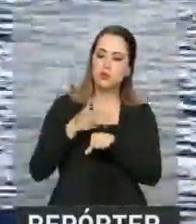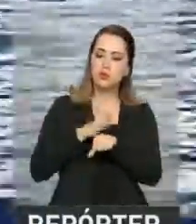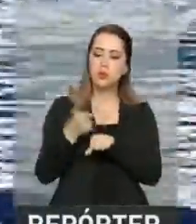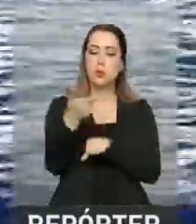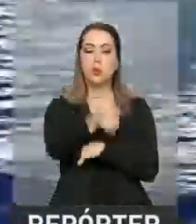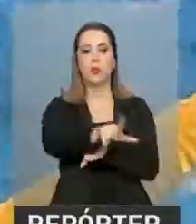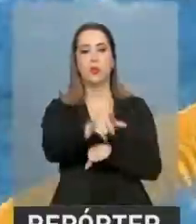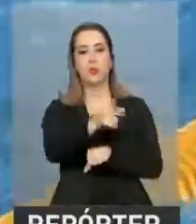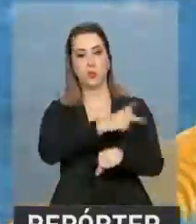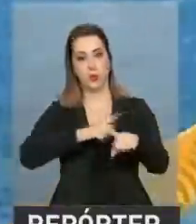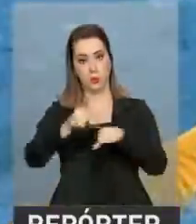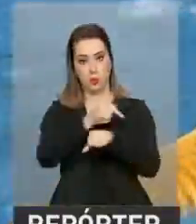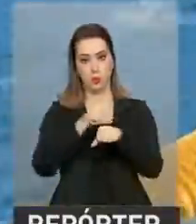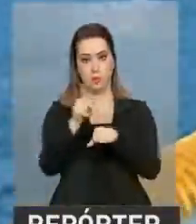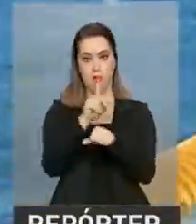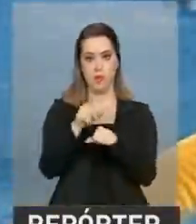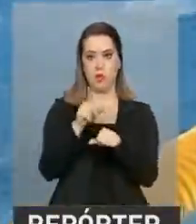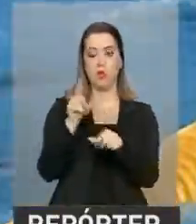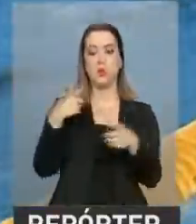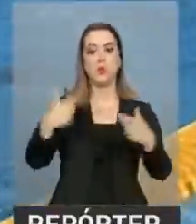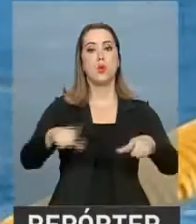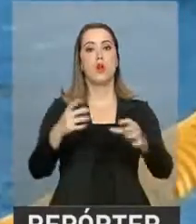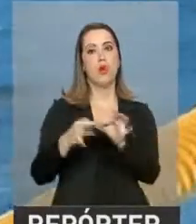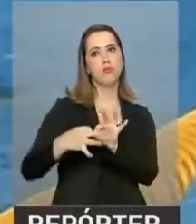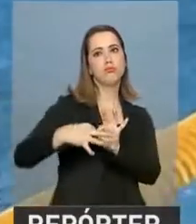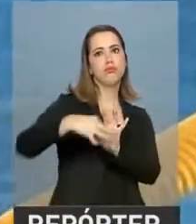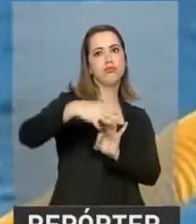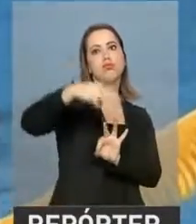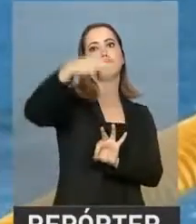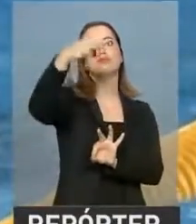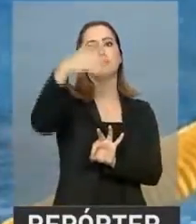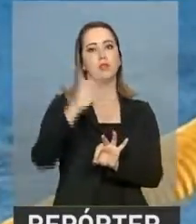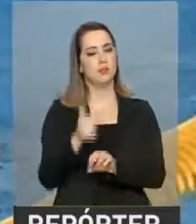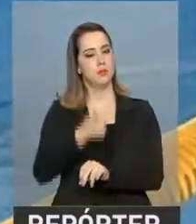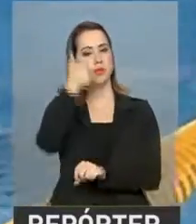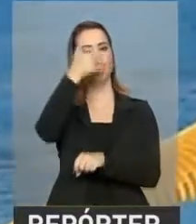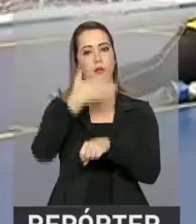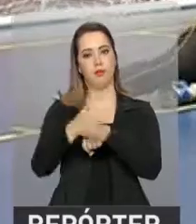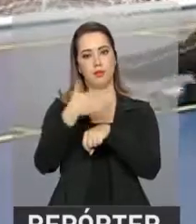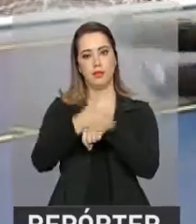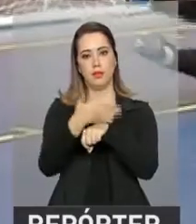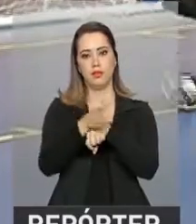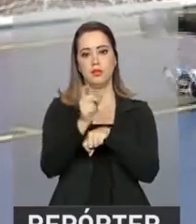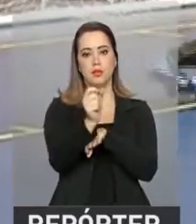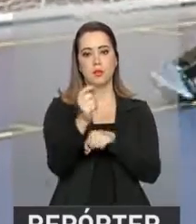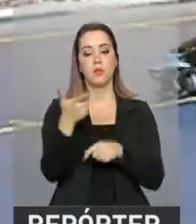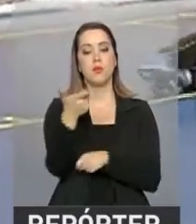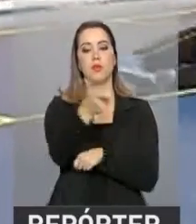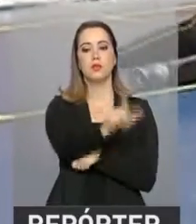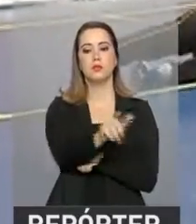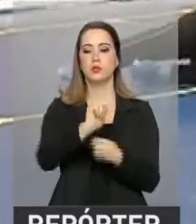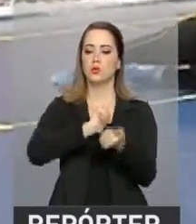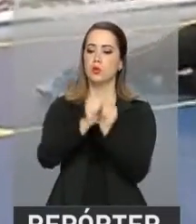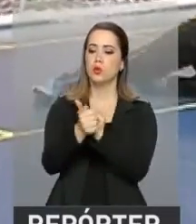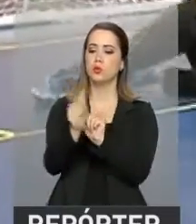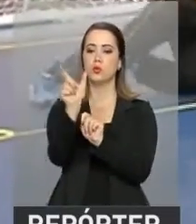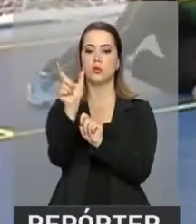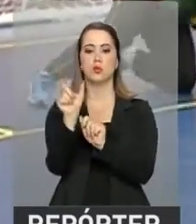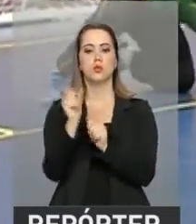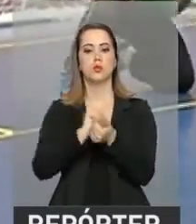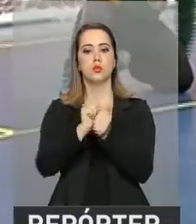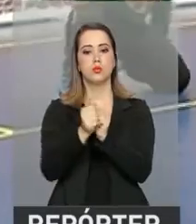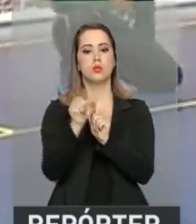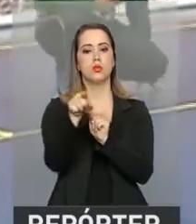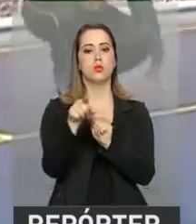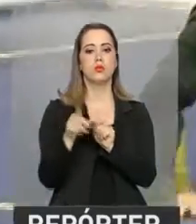em outros países buscando altitudes maiores para melhorar o desempenho outro esporte com grande chance de subir ao